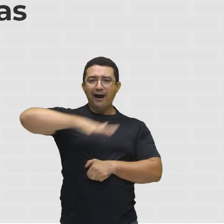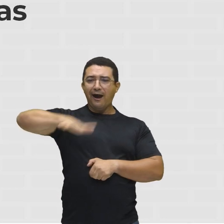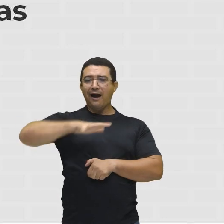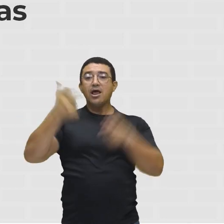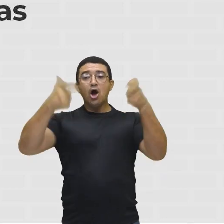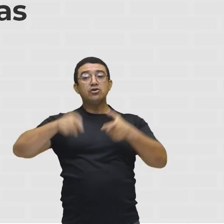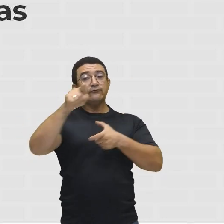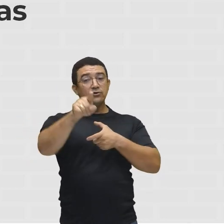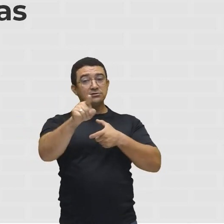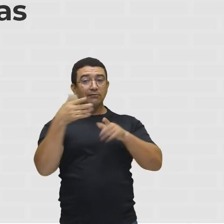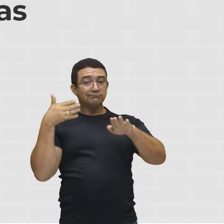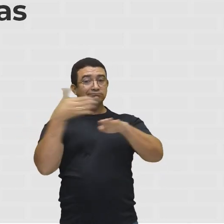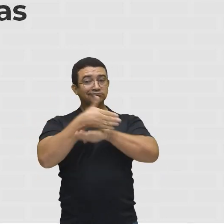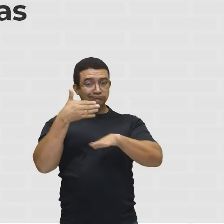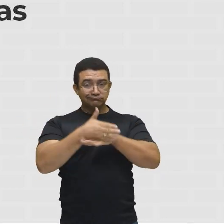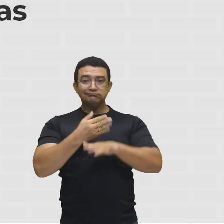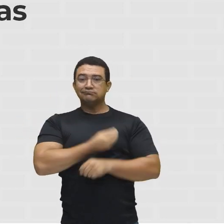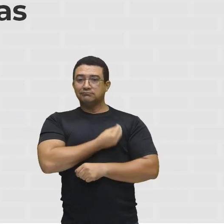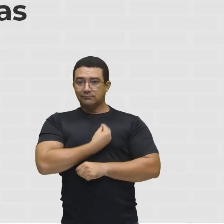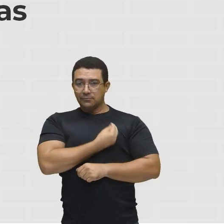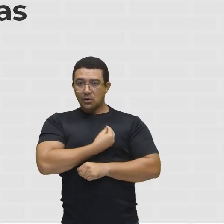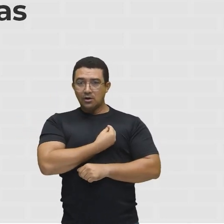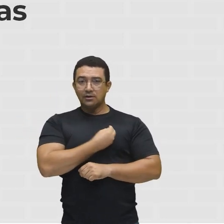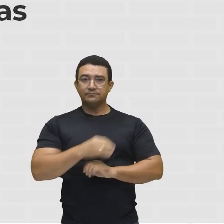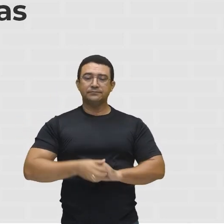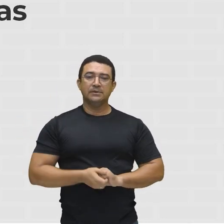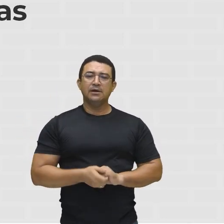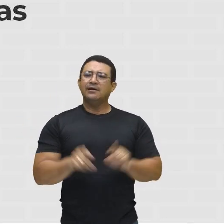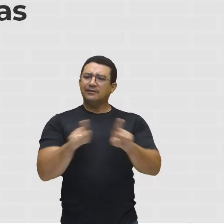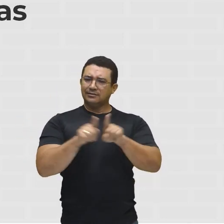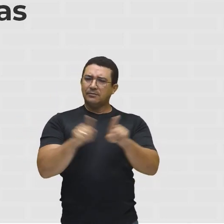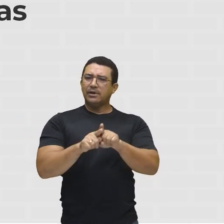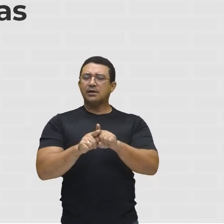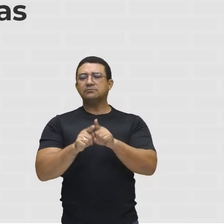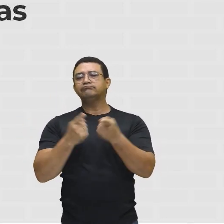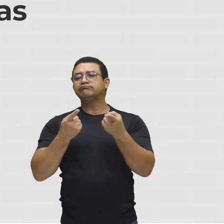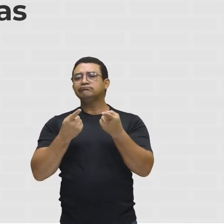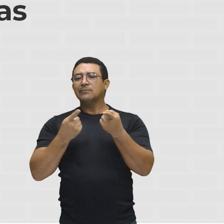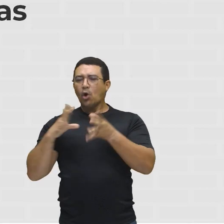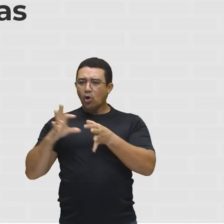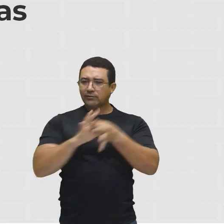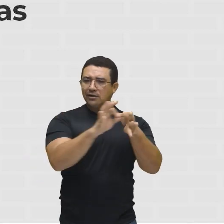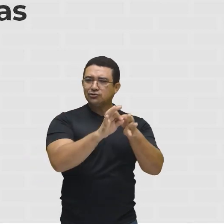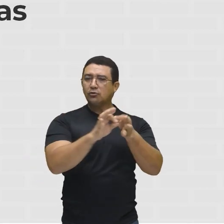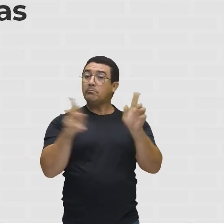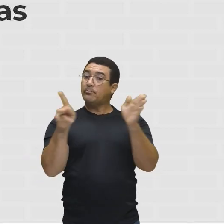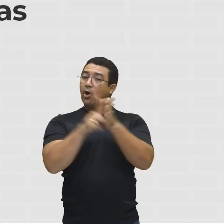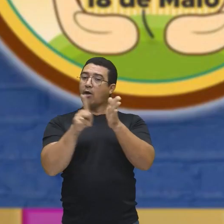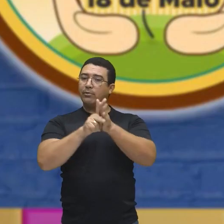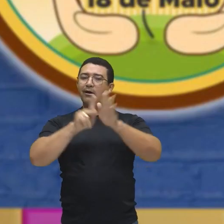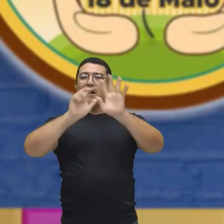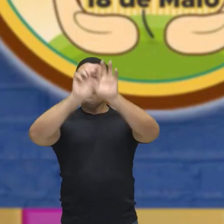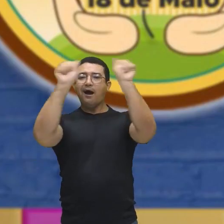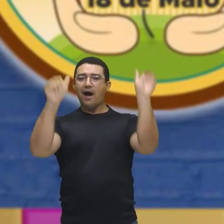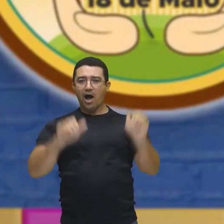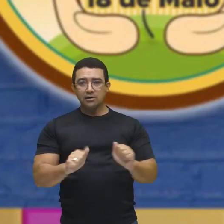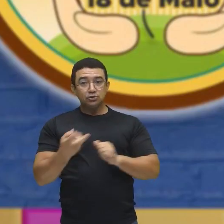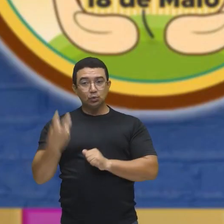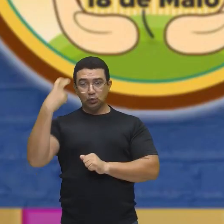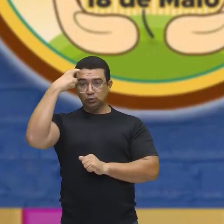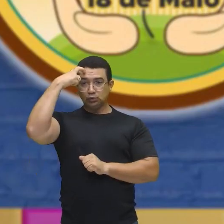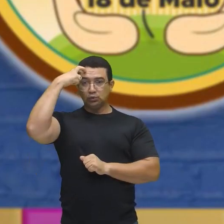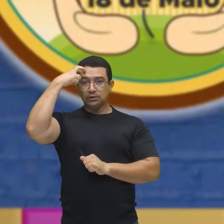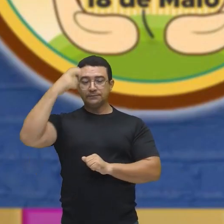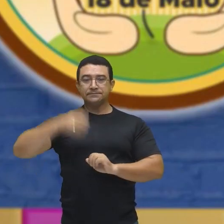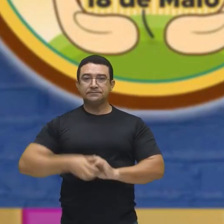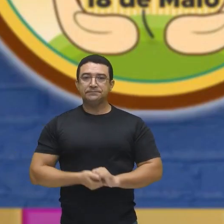certo? Além de vivenciar práticas relacionadas à arte e à cultura, certo? Então, nós vamos trazer